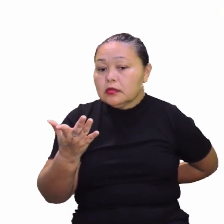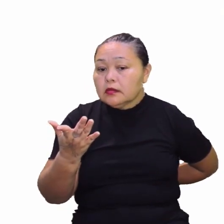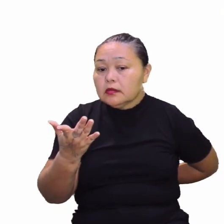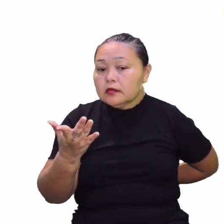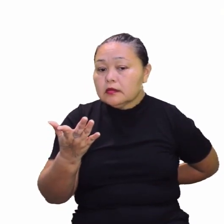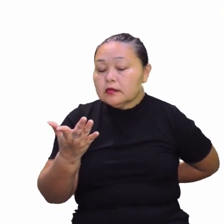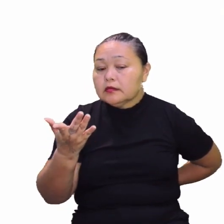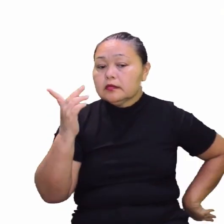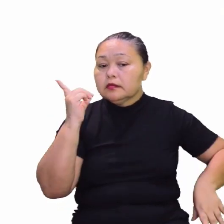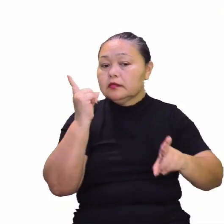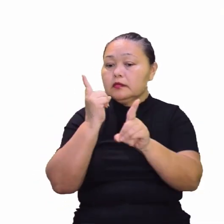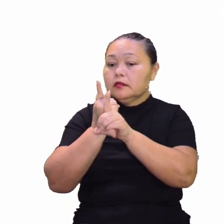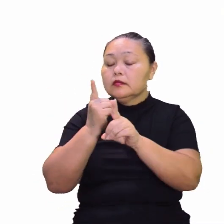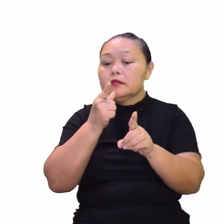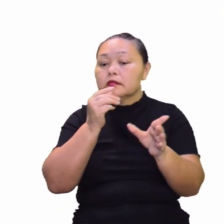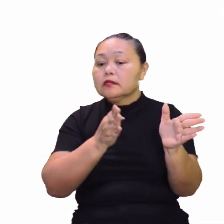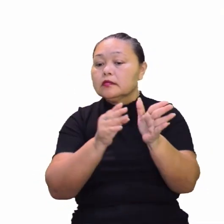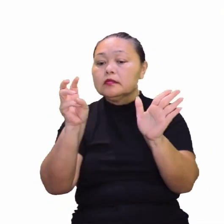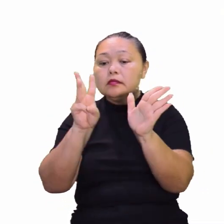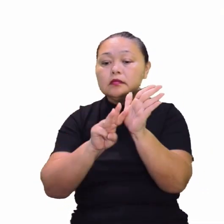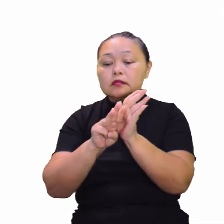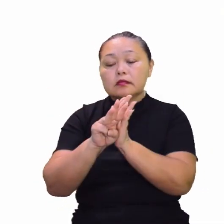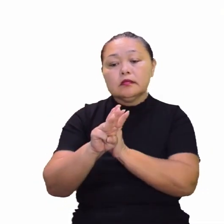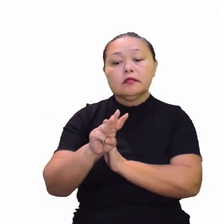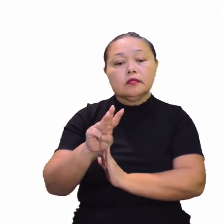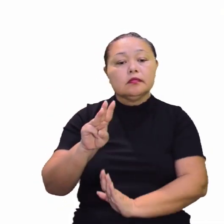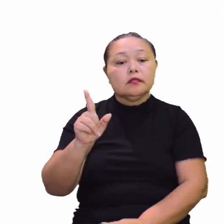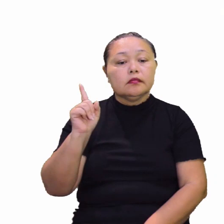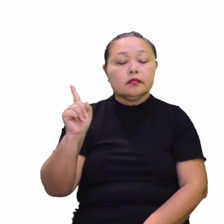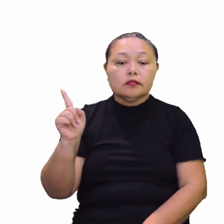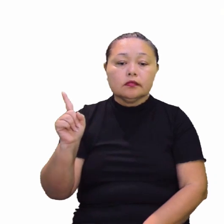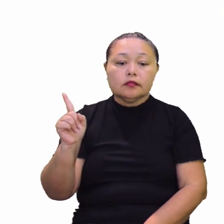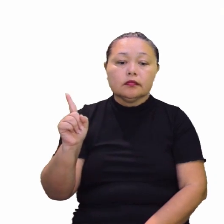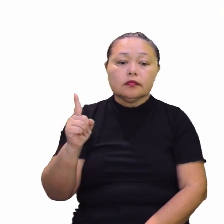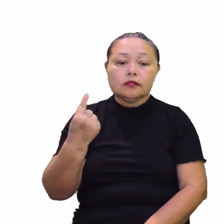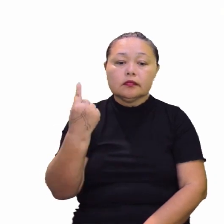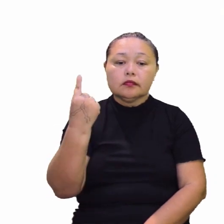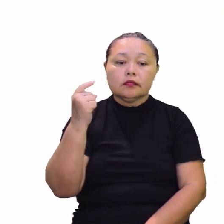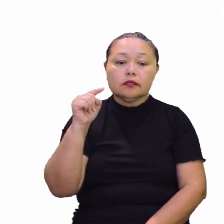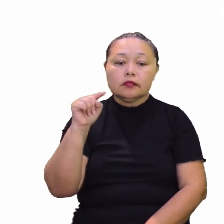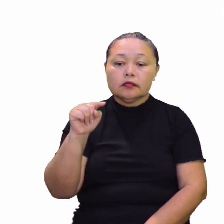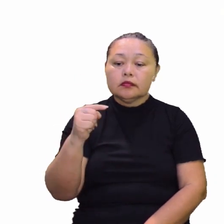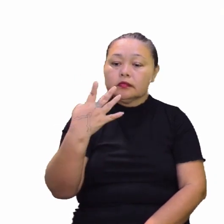rio principal de Rondônia. Olha só,